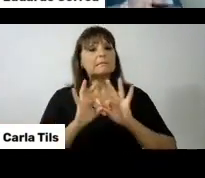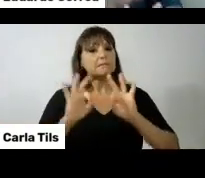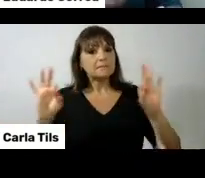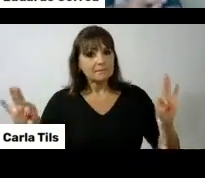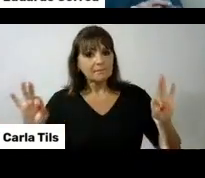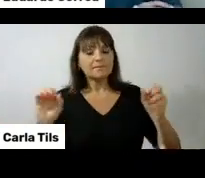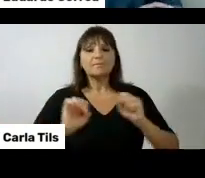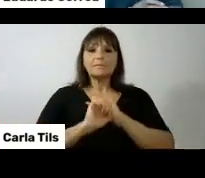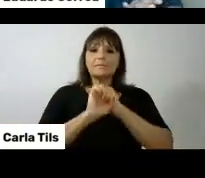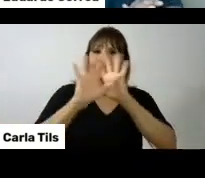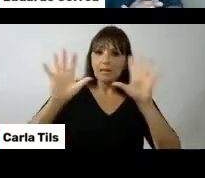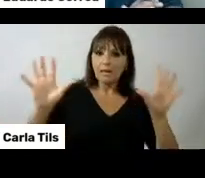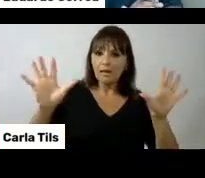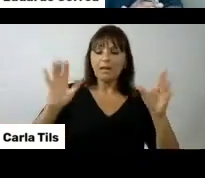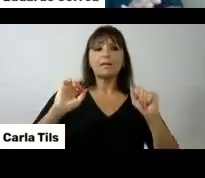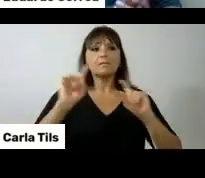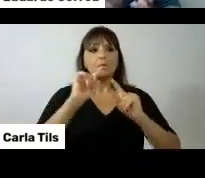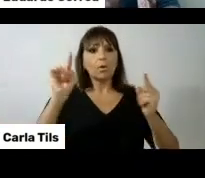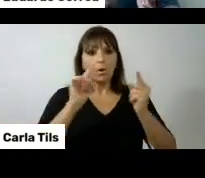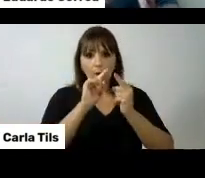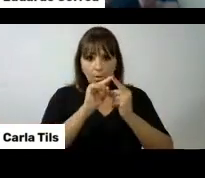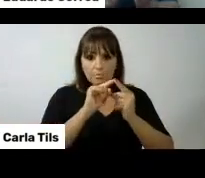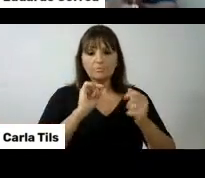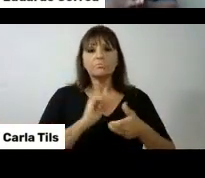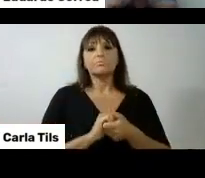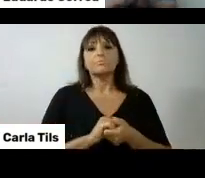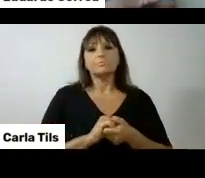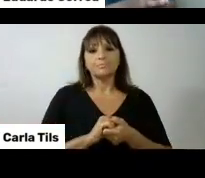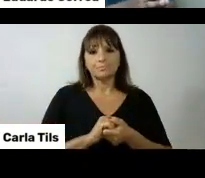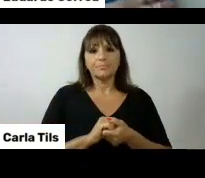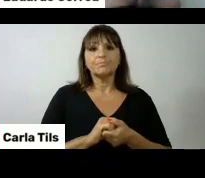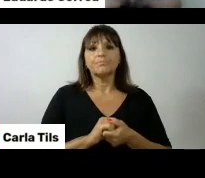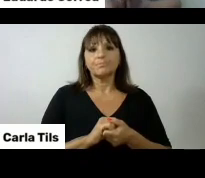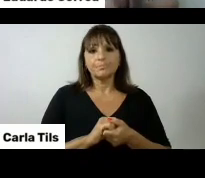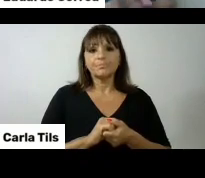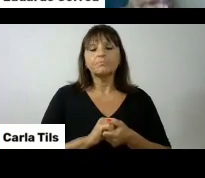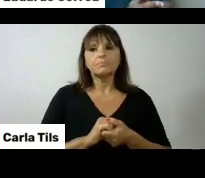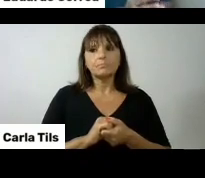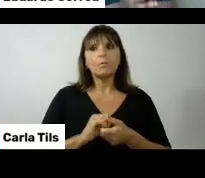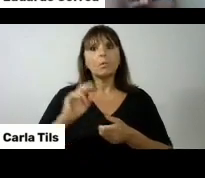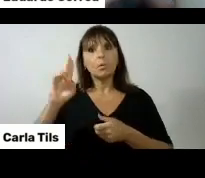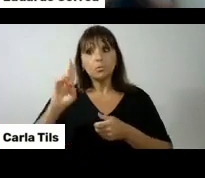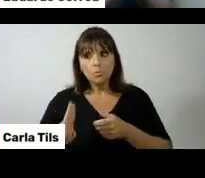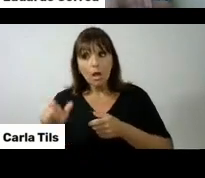claras, sejam objetivas e levem o usuário,